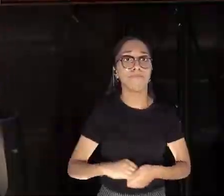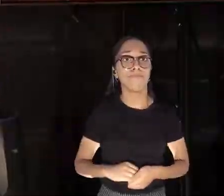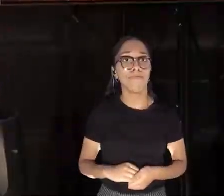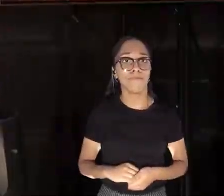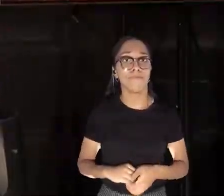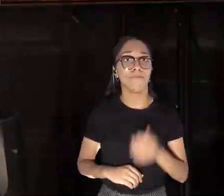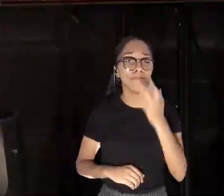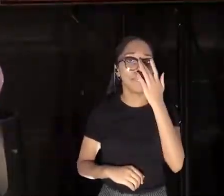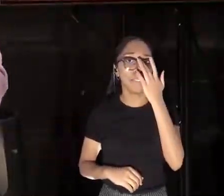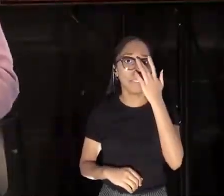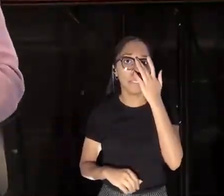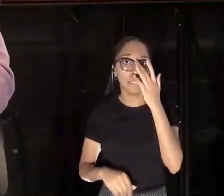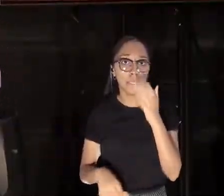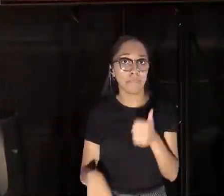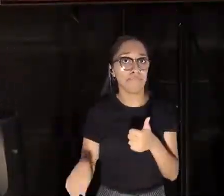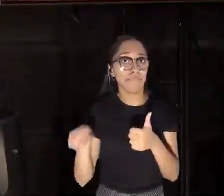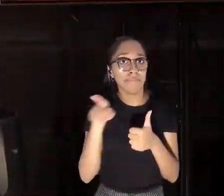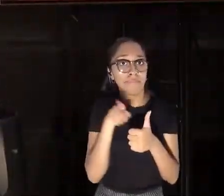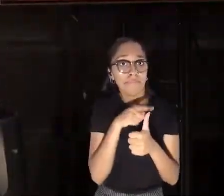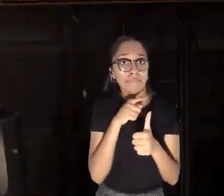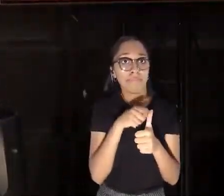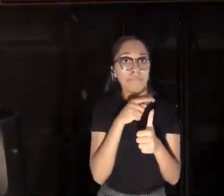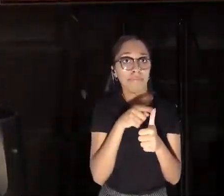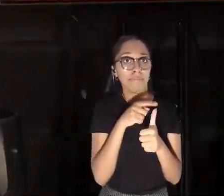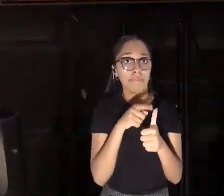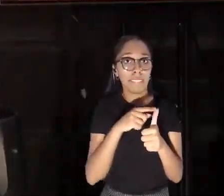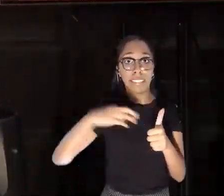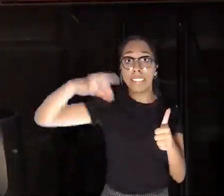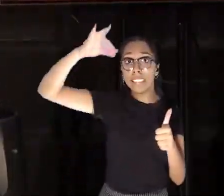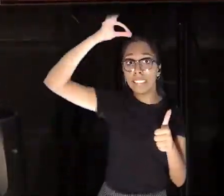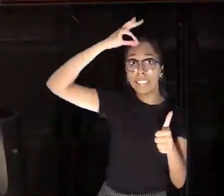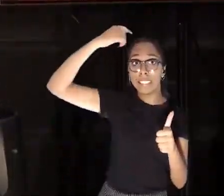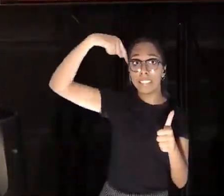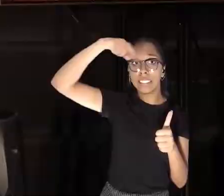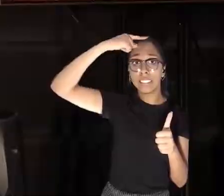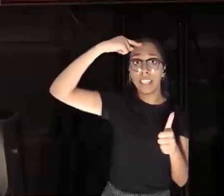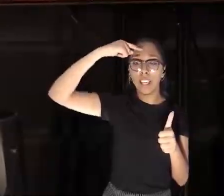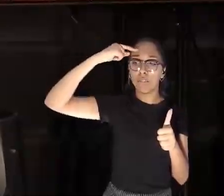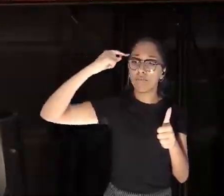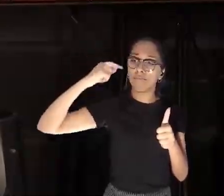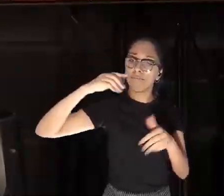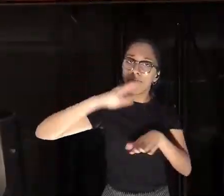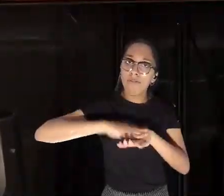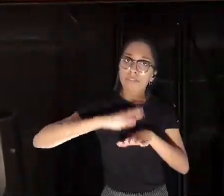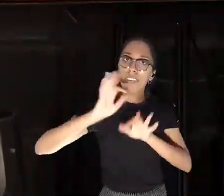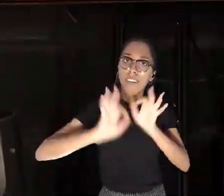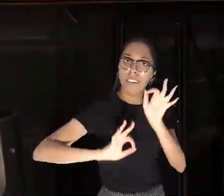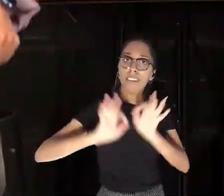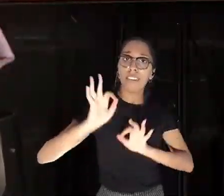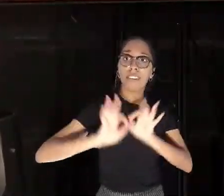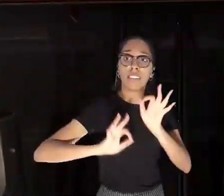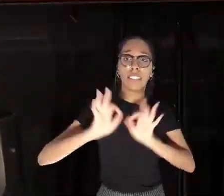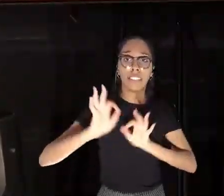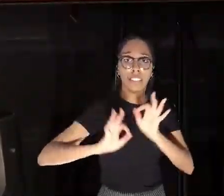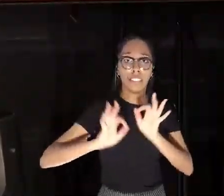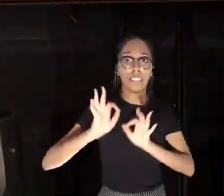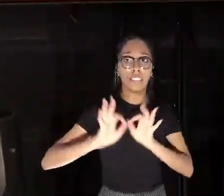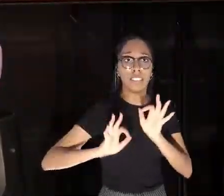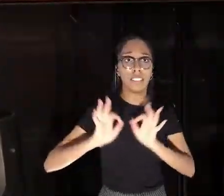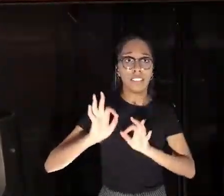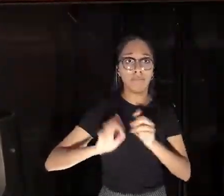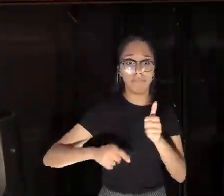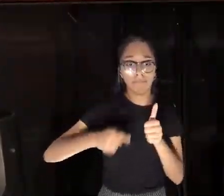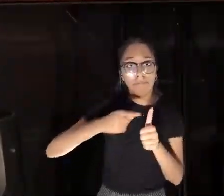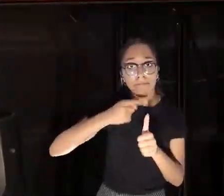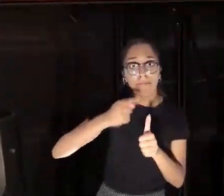Primeira coisa que o Espírito Santo faz, que talvez para muitas pessoas se tornará algo simples a partir de agora.